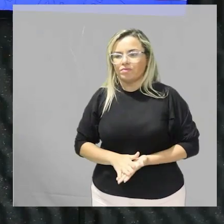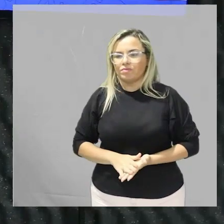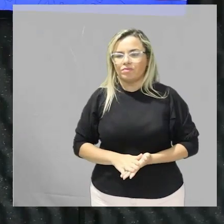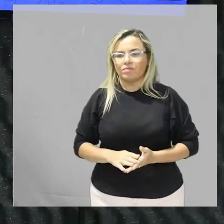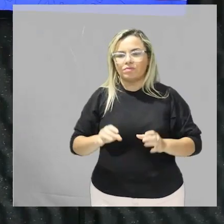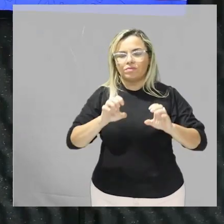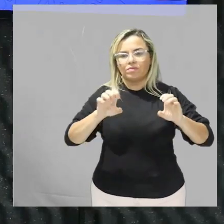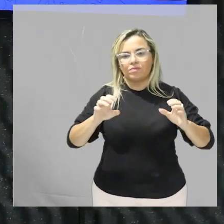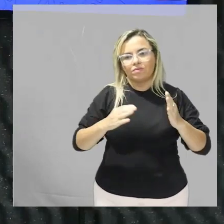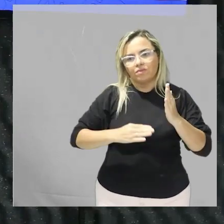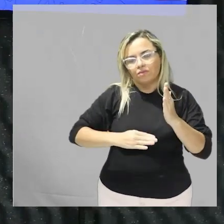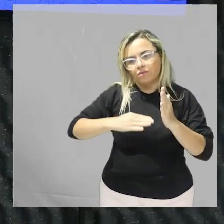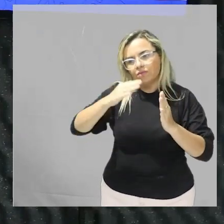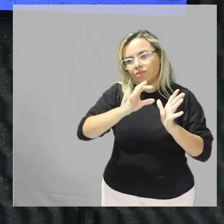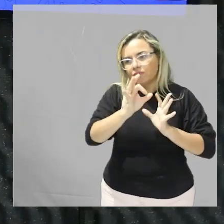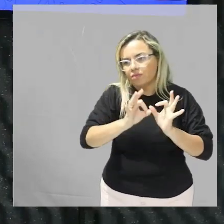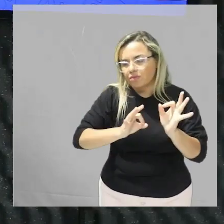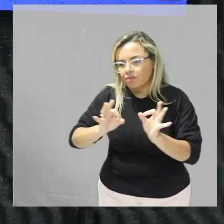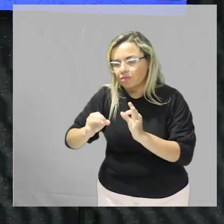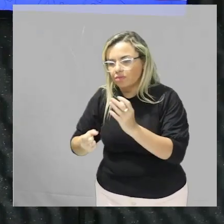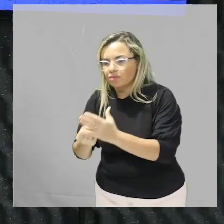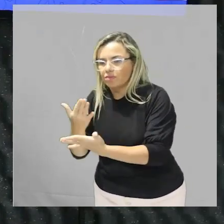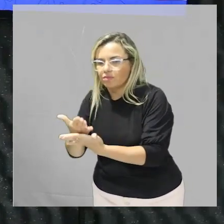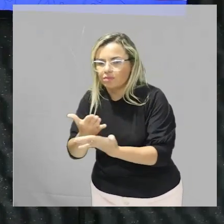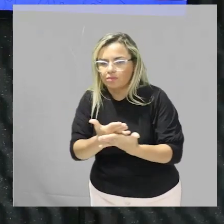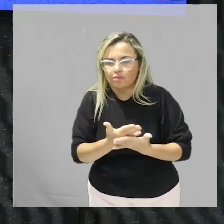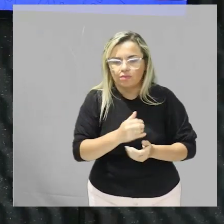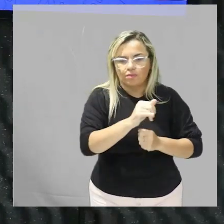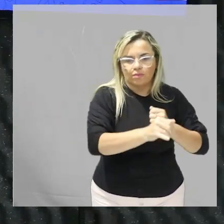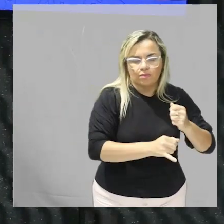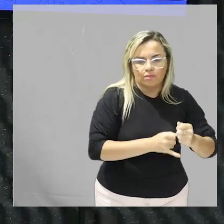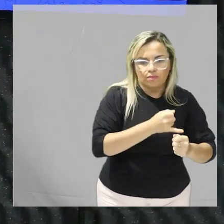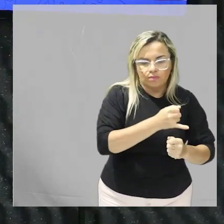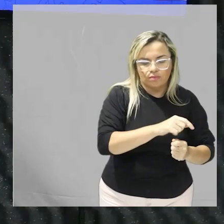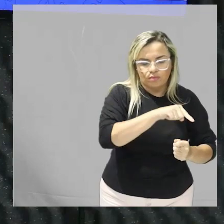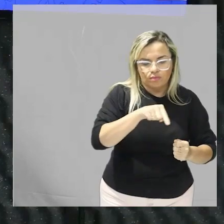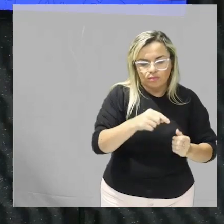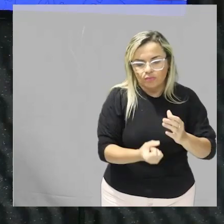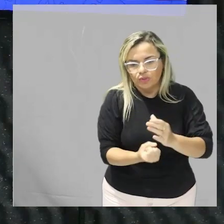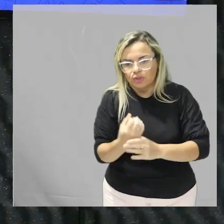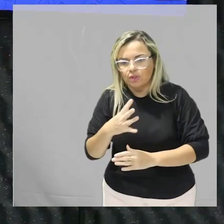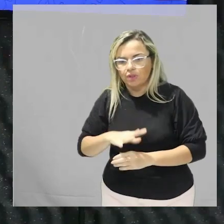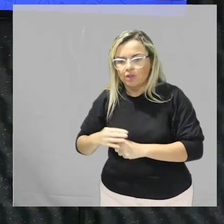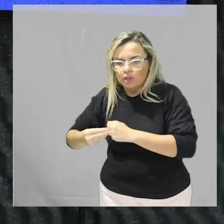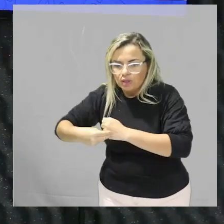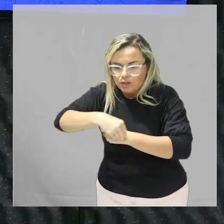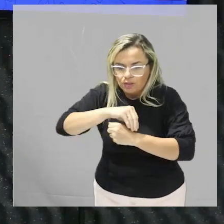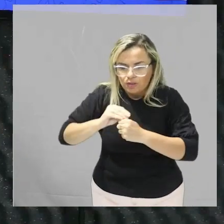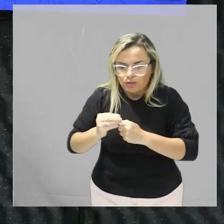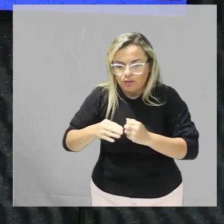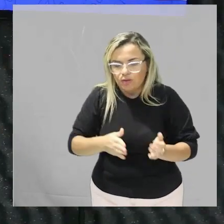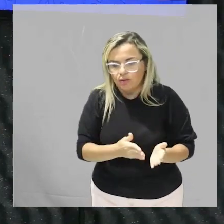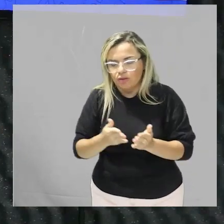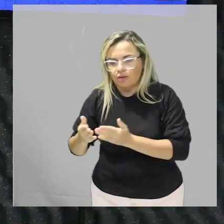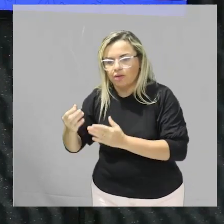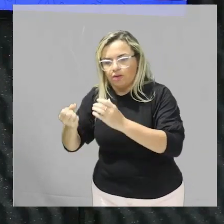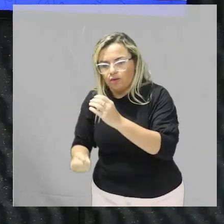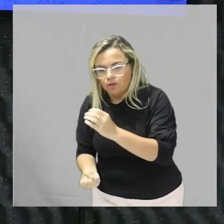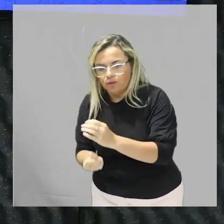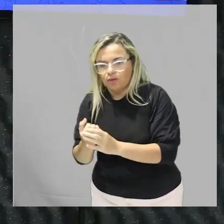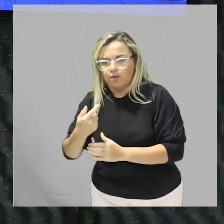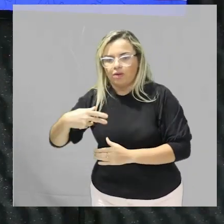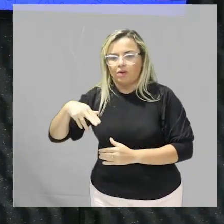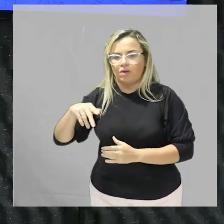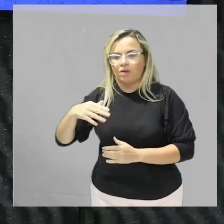os níveis de organização, eles começam do átomo, os átomos formam as moléculas vão formar